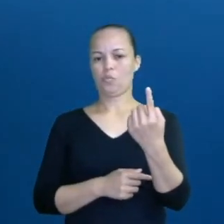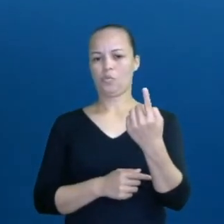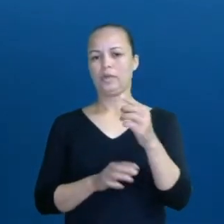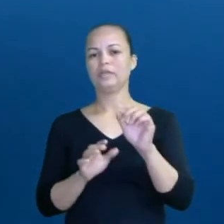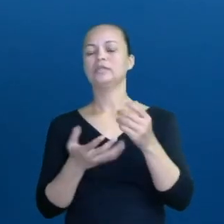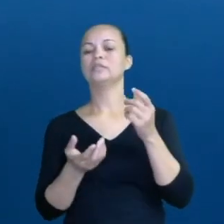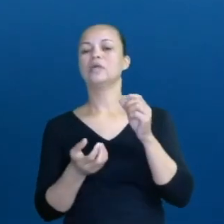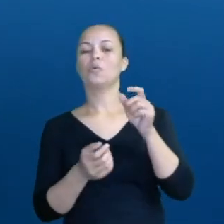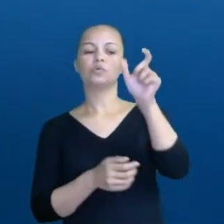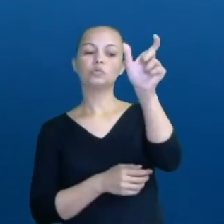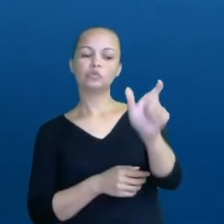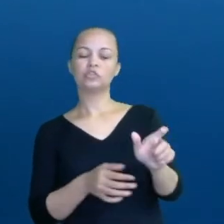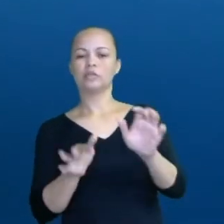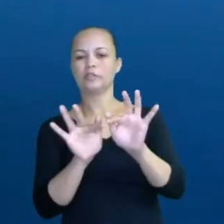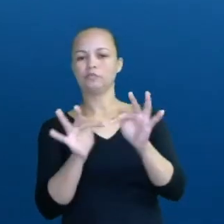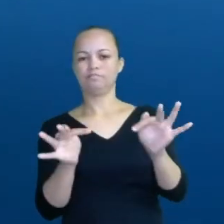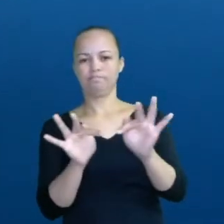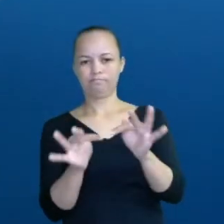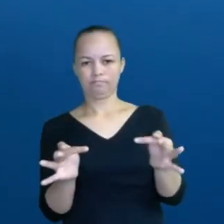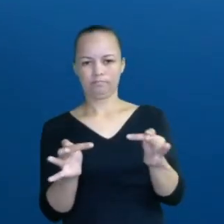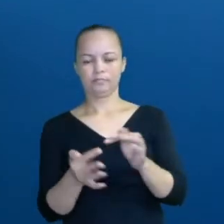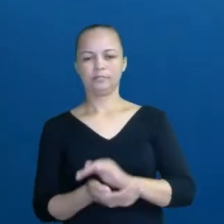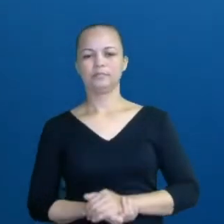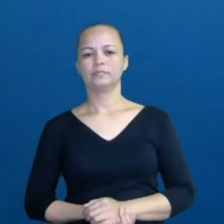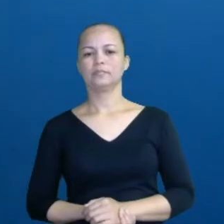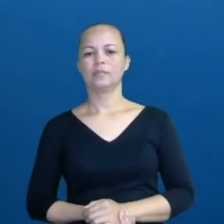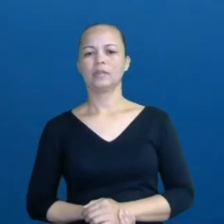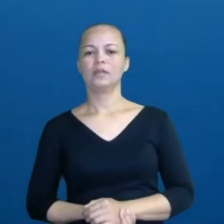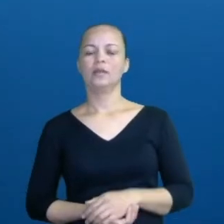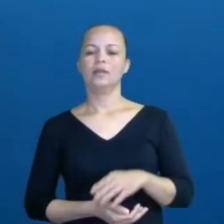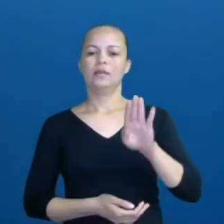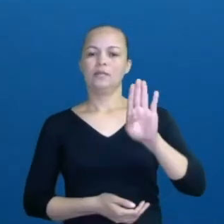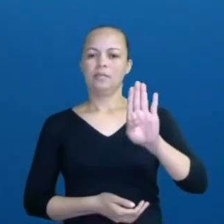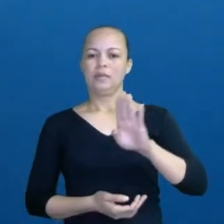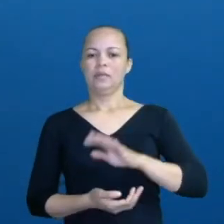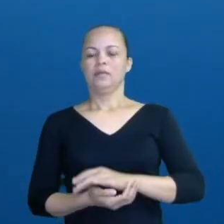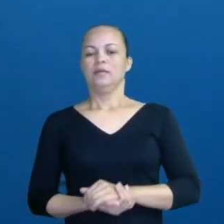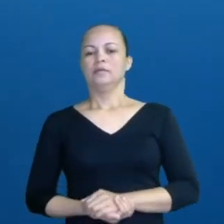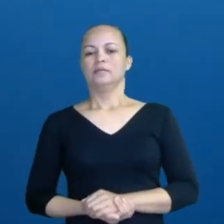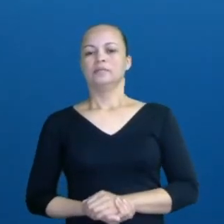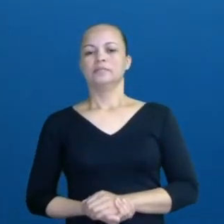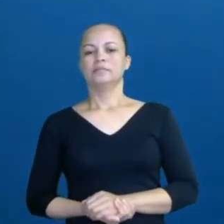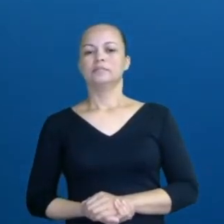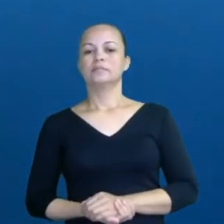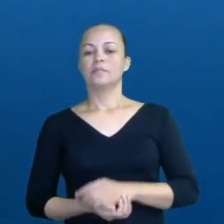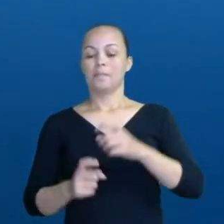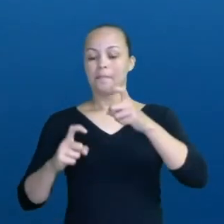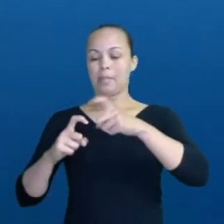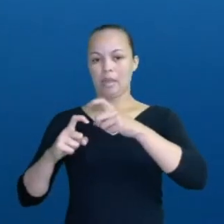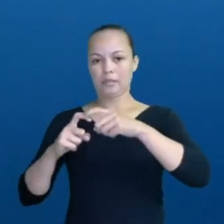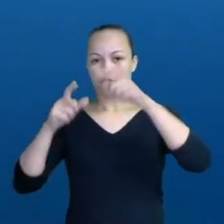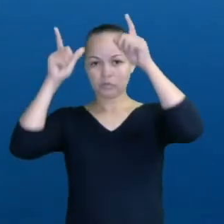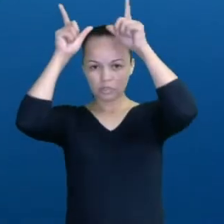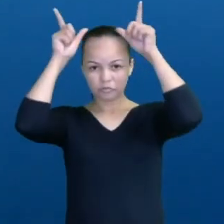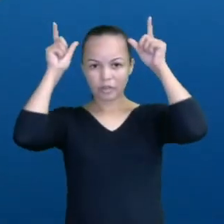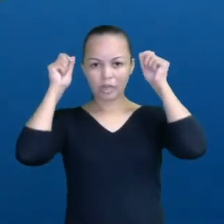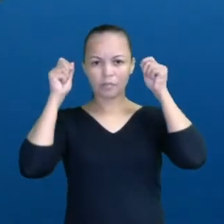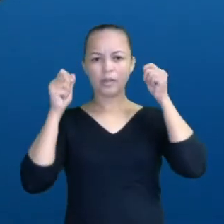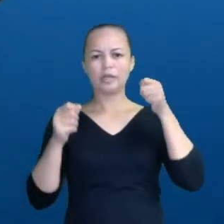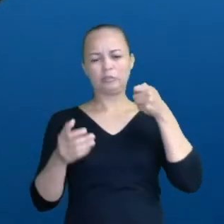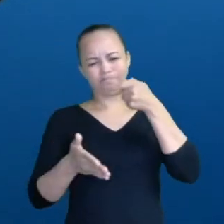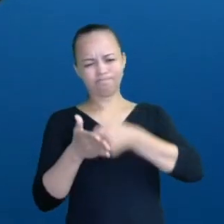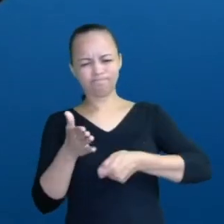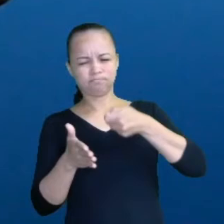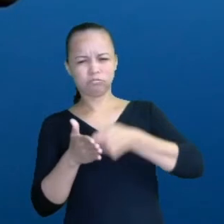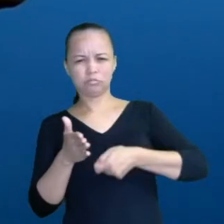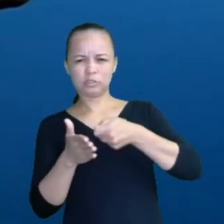esse sujeito é simples. Letra B. Médicos e enfermeiros estão lutando